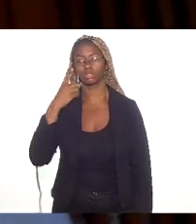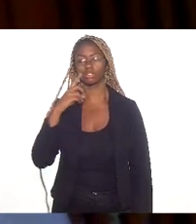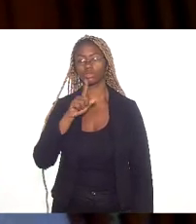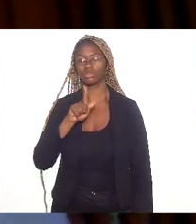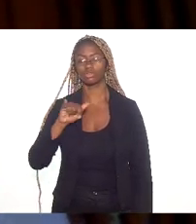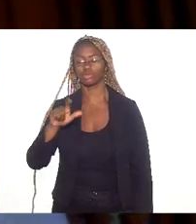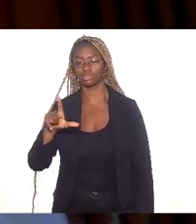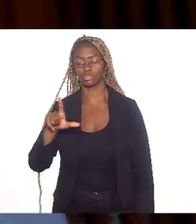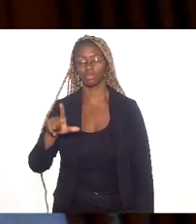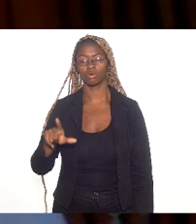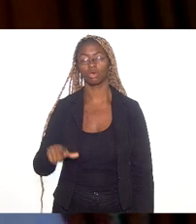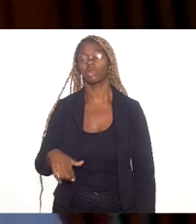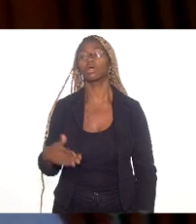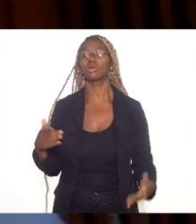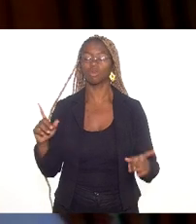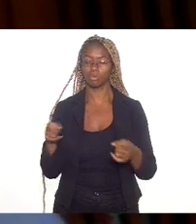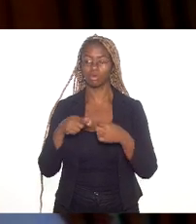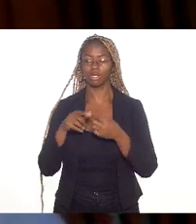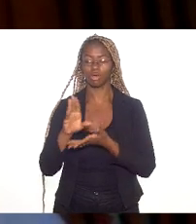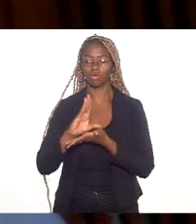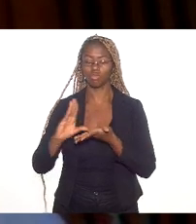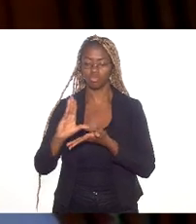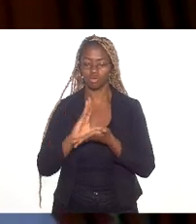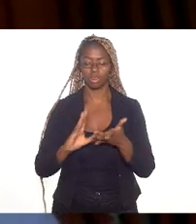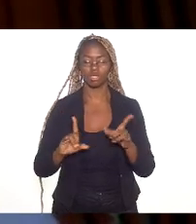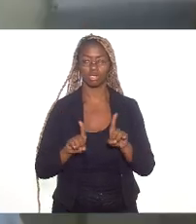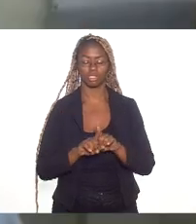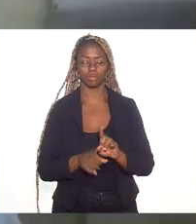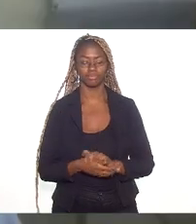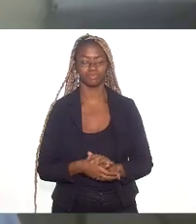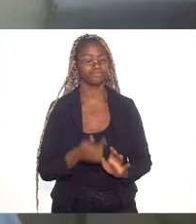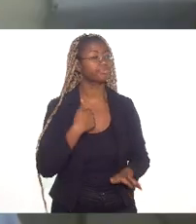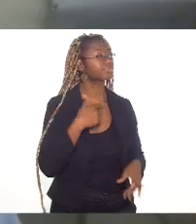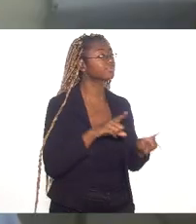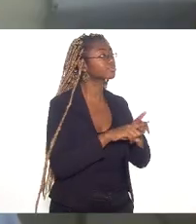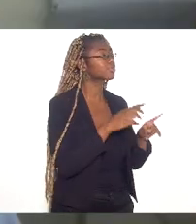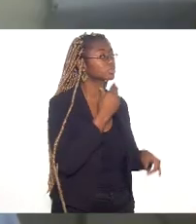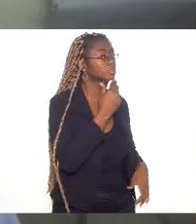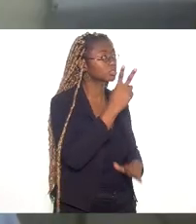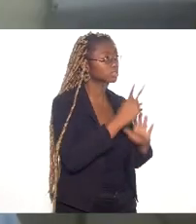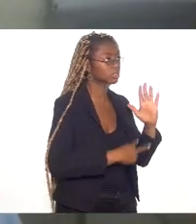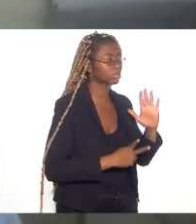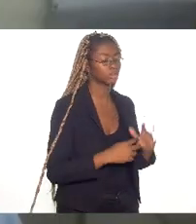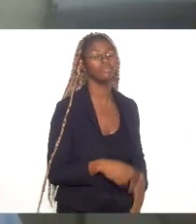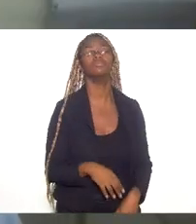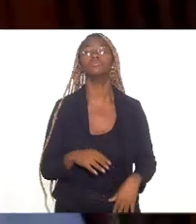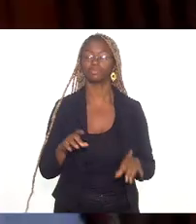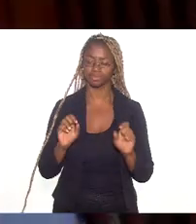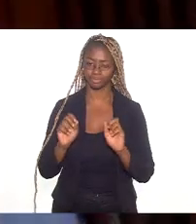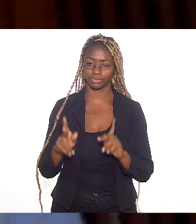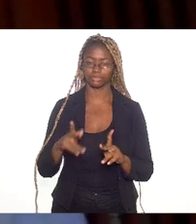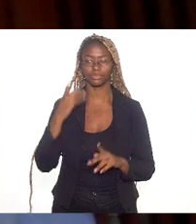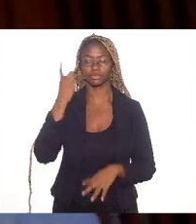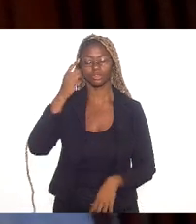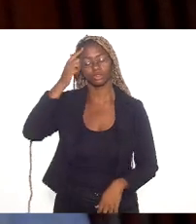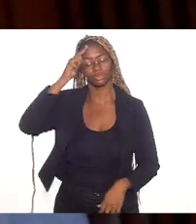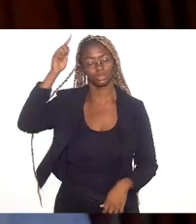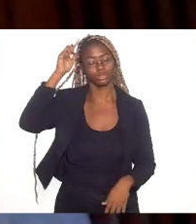pela constitucionalidade. Eu peço vista, presidente. Pedido de vista, deputado Luiz